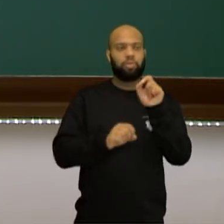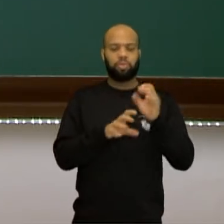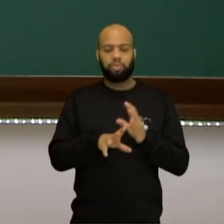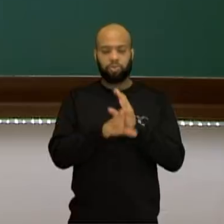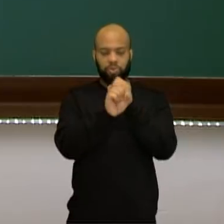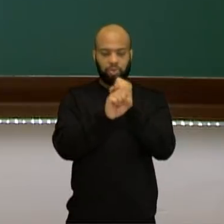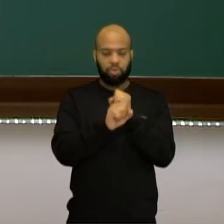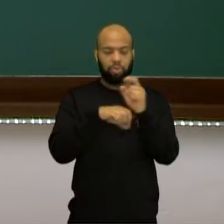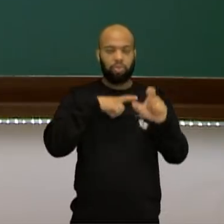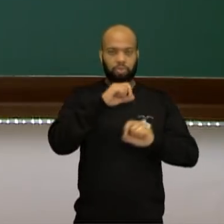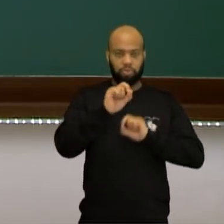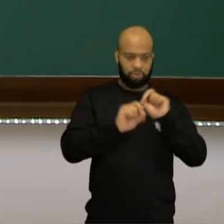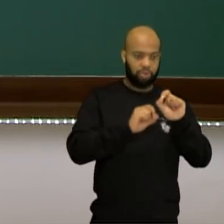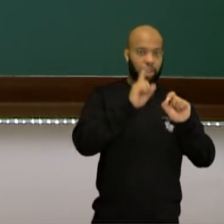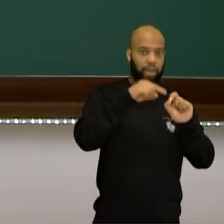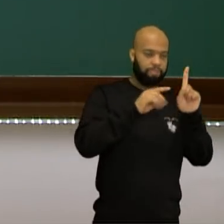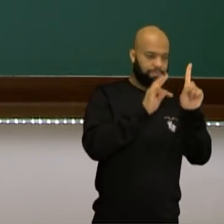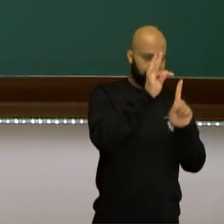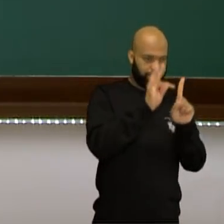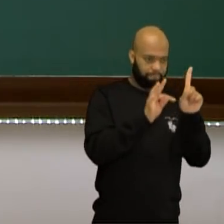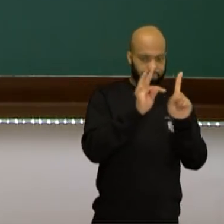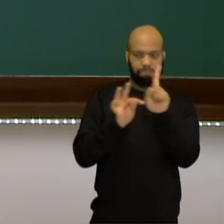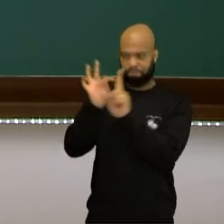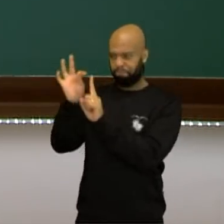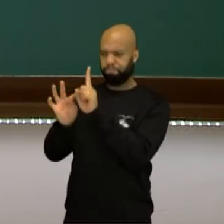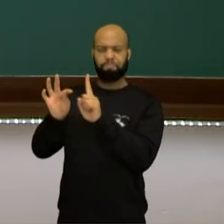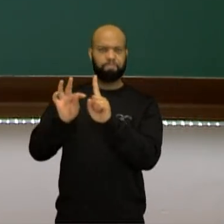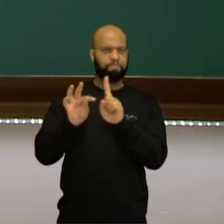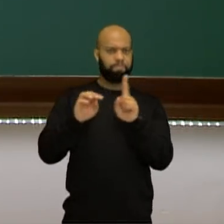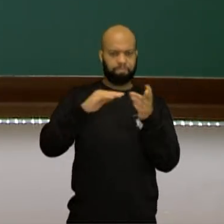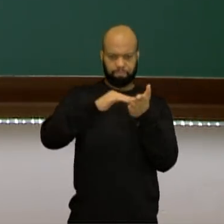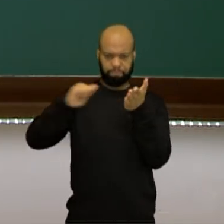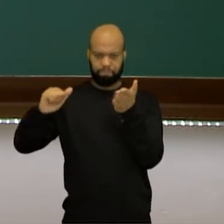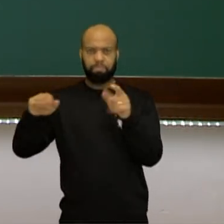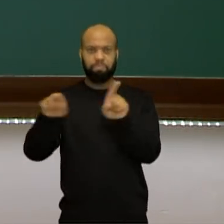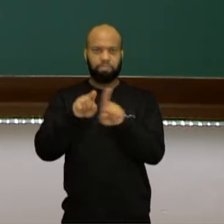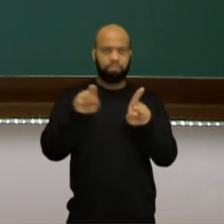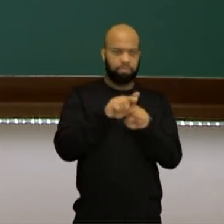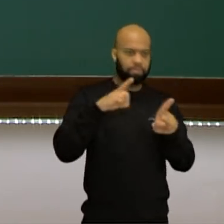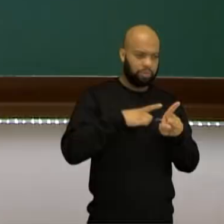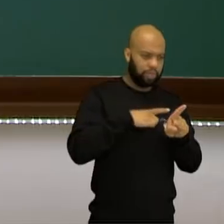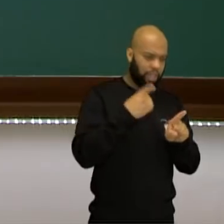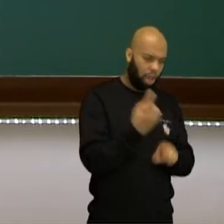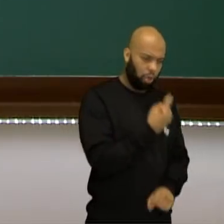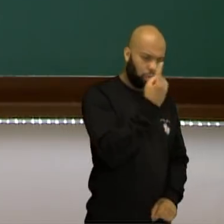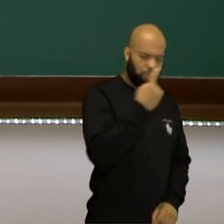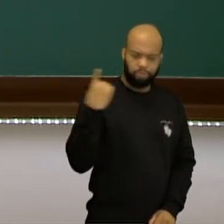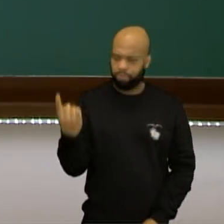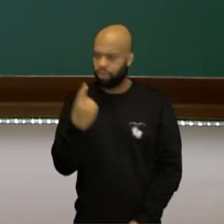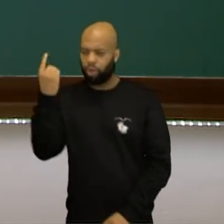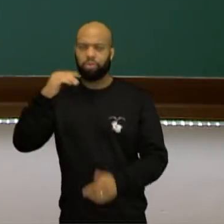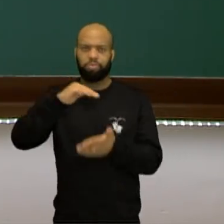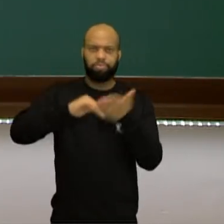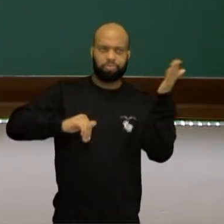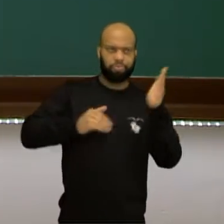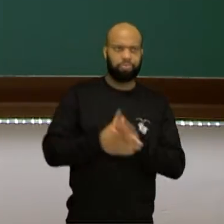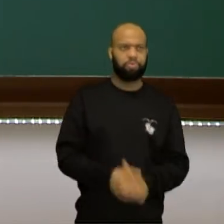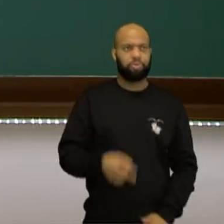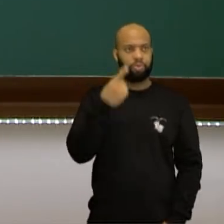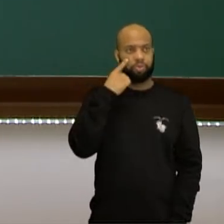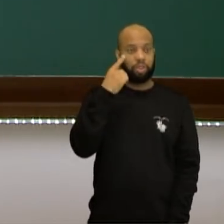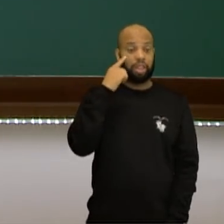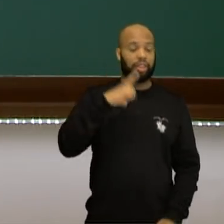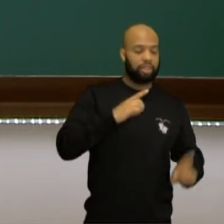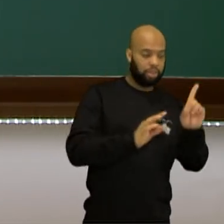calcular variação de temperatura e de altitude. Para a temperatura, quais as informações que a gente tem? A temperatura